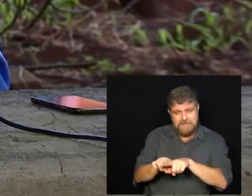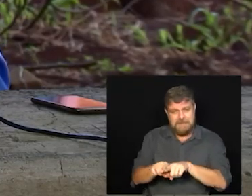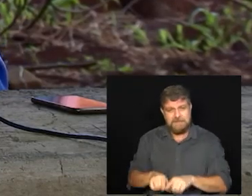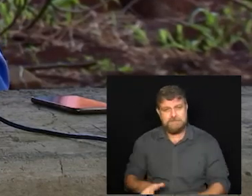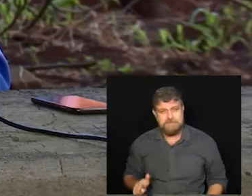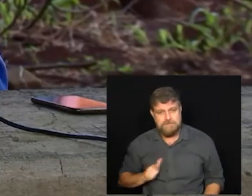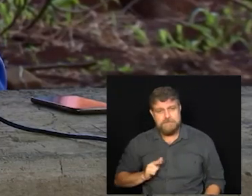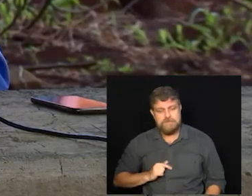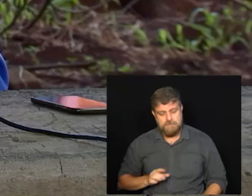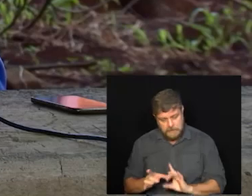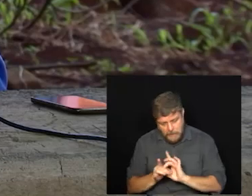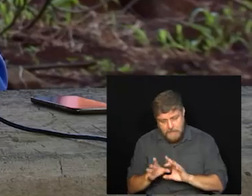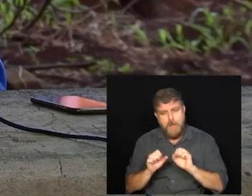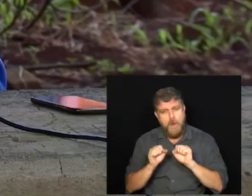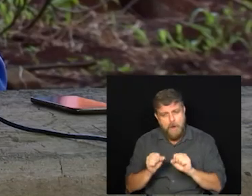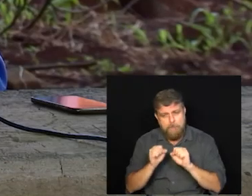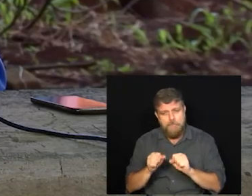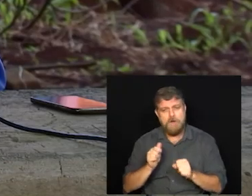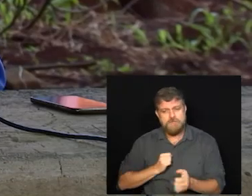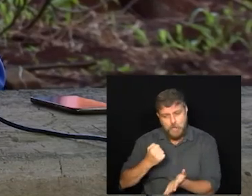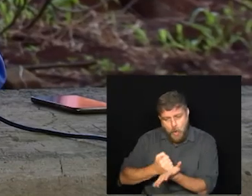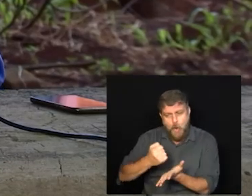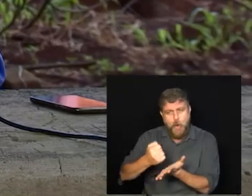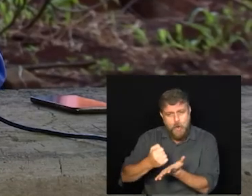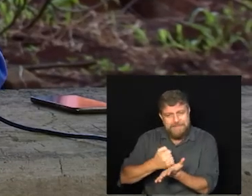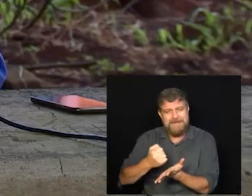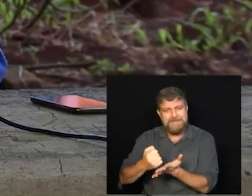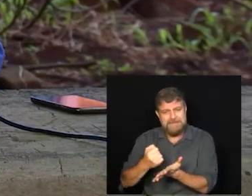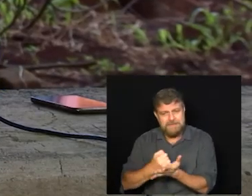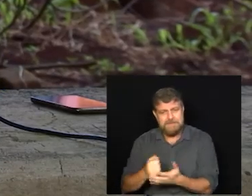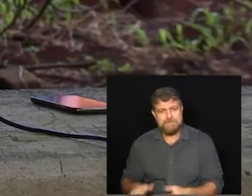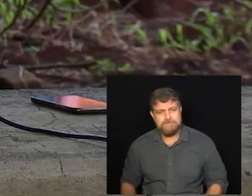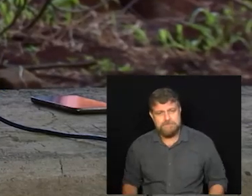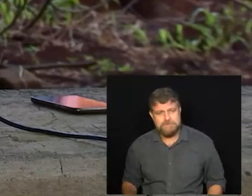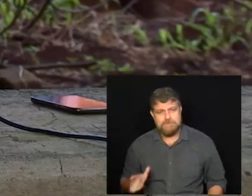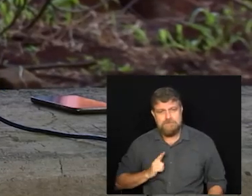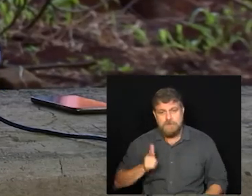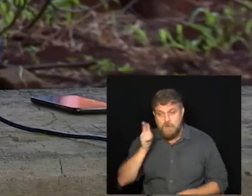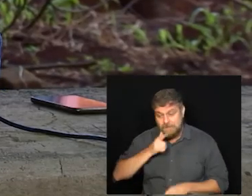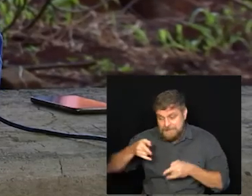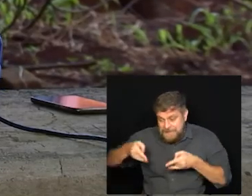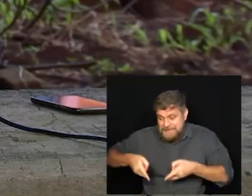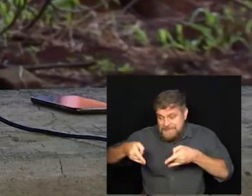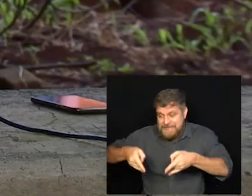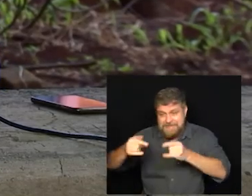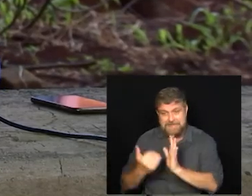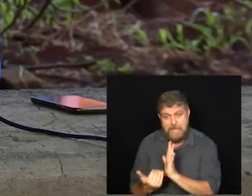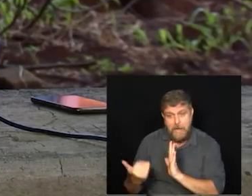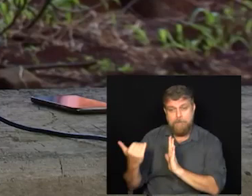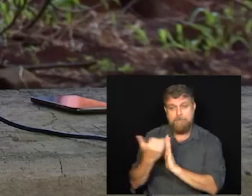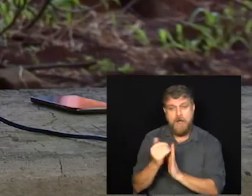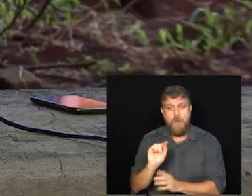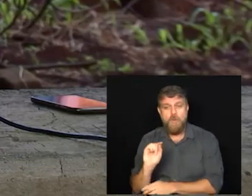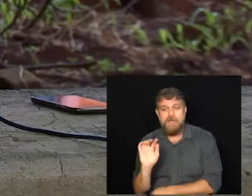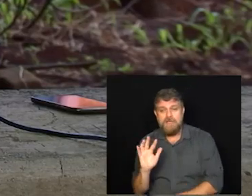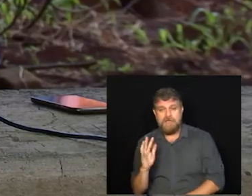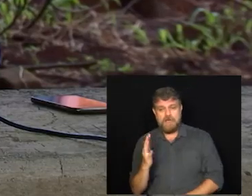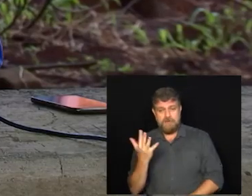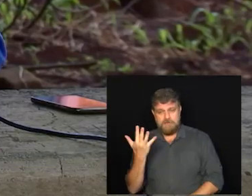de autorizar contratações, né? Para abrir mais leitos. O que acontece é